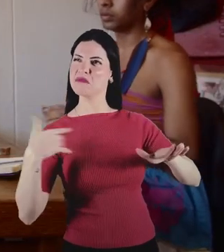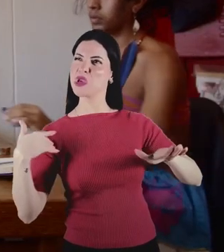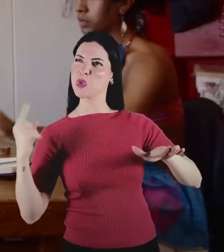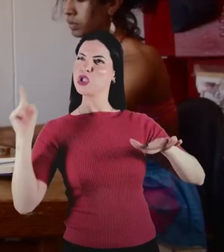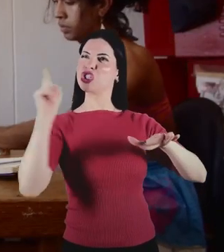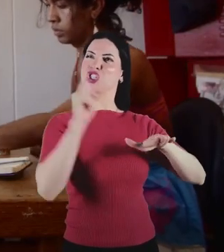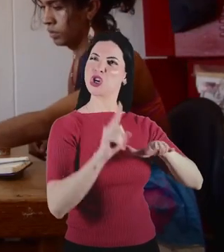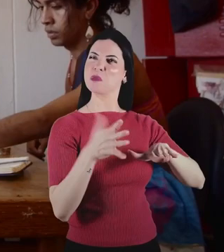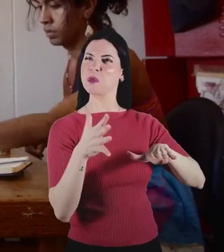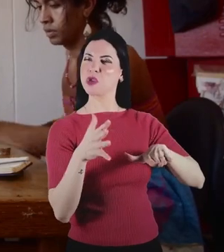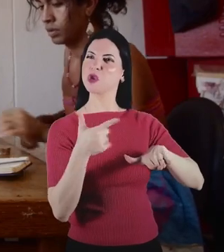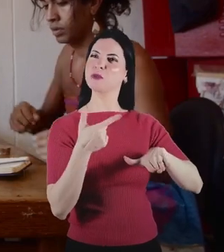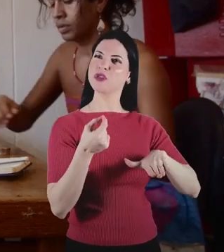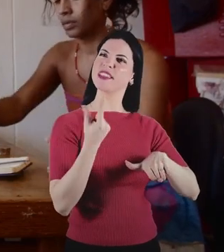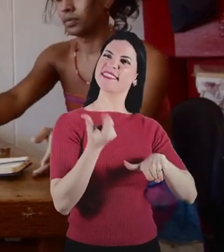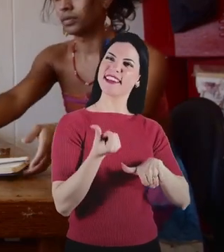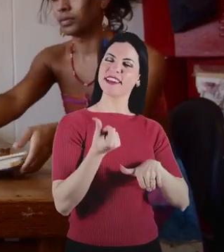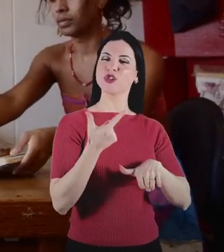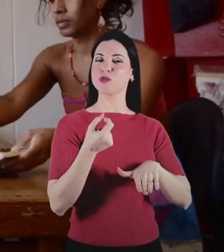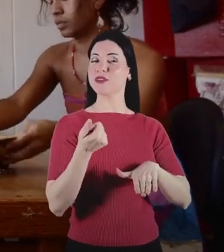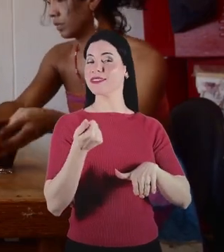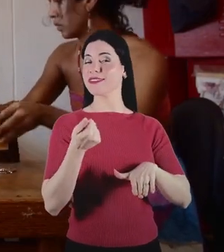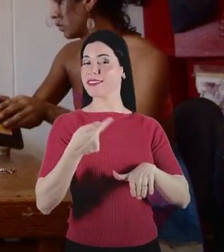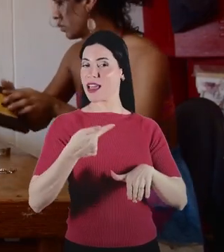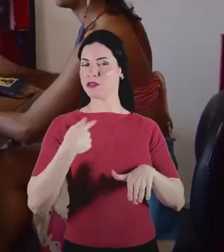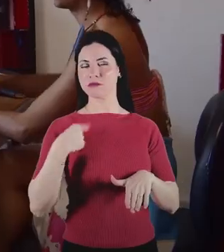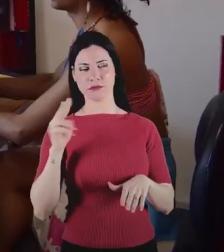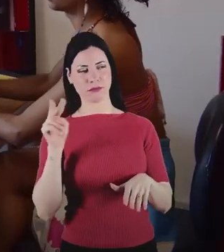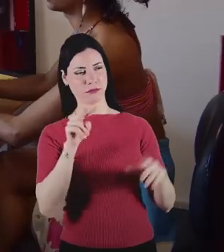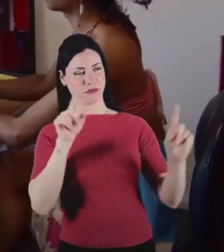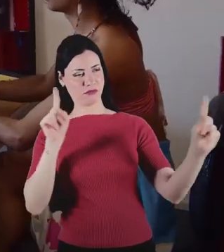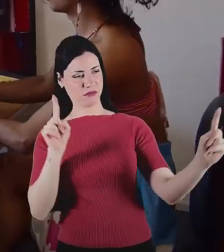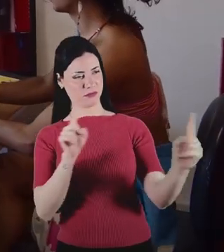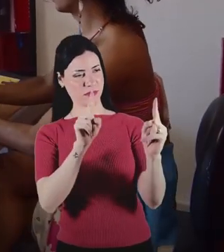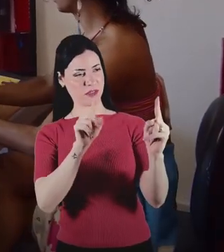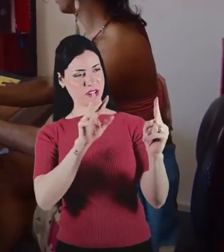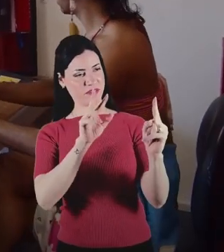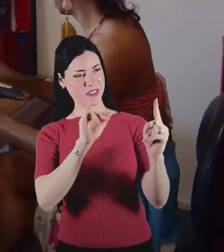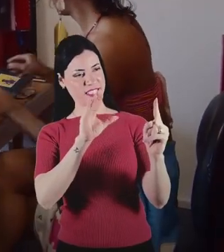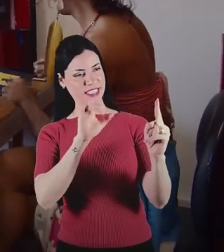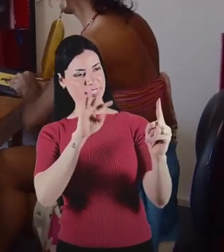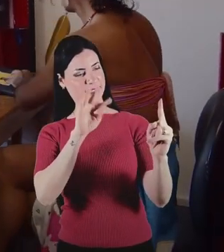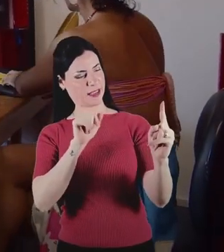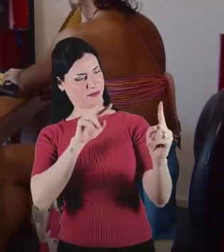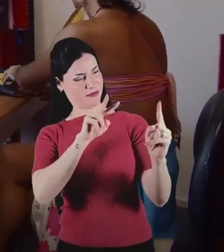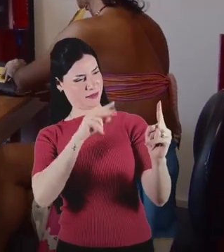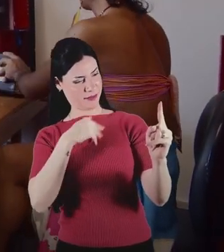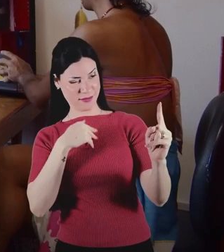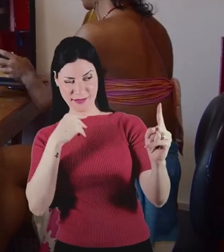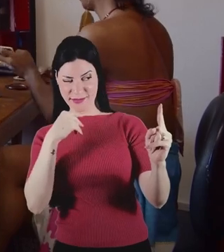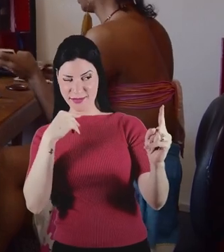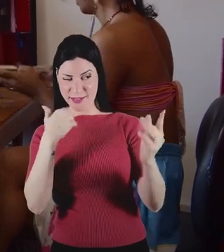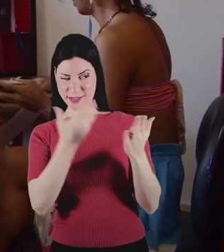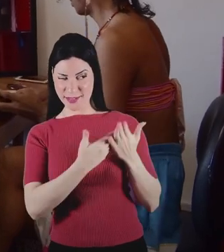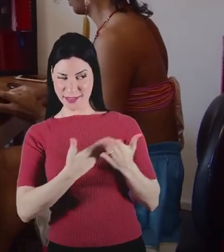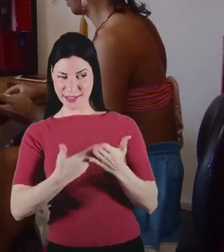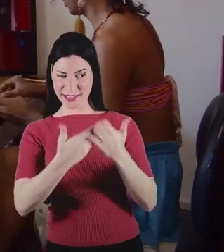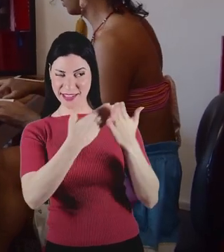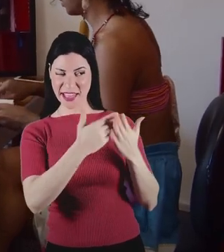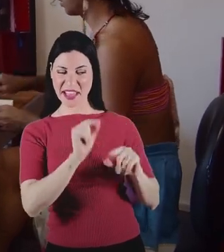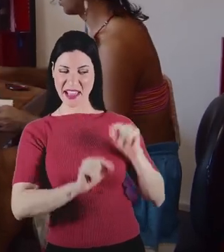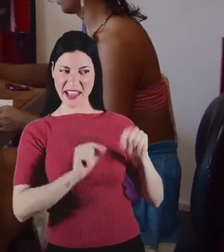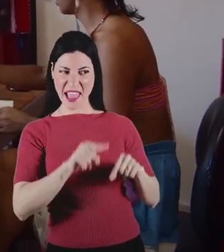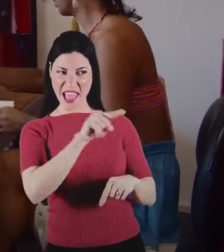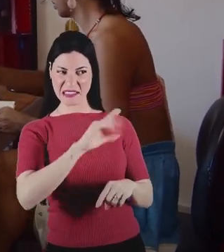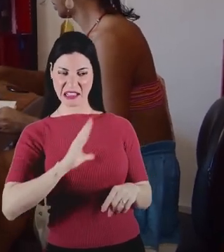2016 para 2017, assim. E encontro a Vicenta e me questiono, assim, né? Tipo, que figura é essa, né? Essa